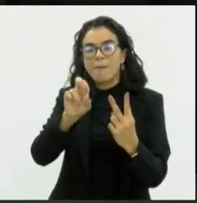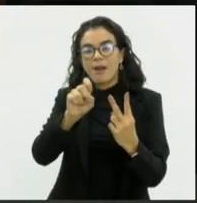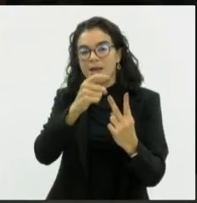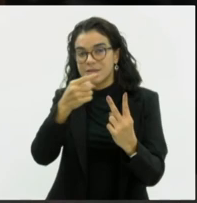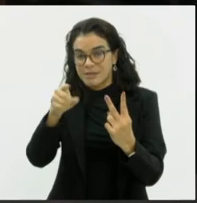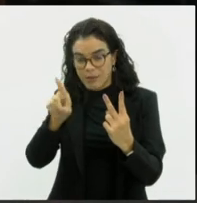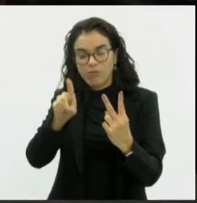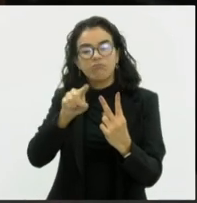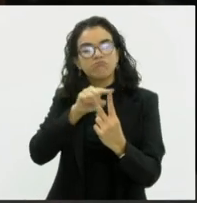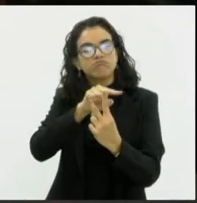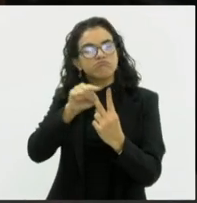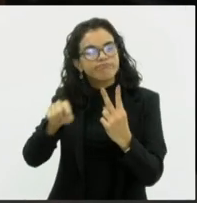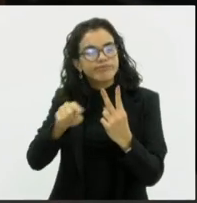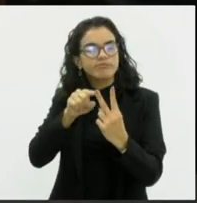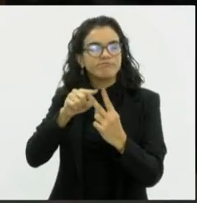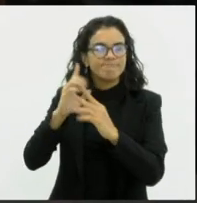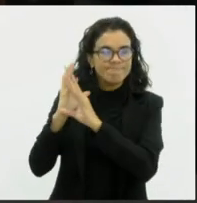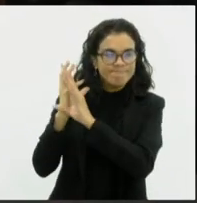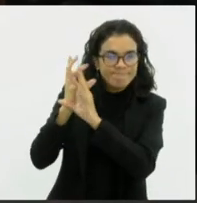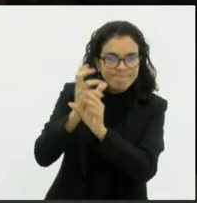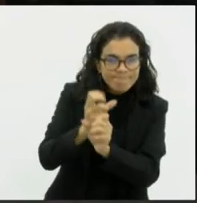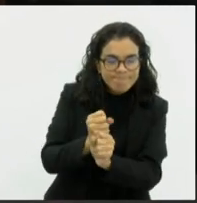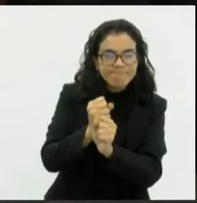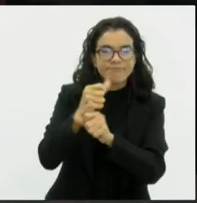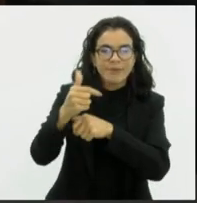que trabalha pelo que mais,